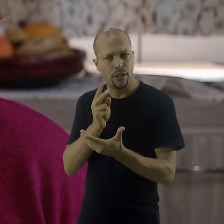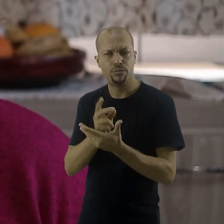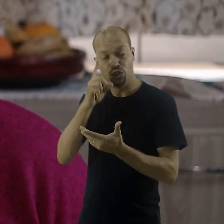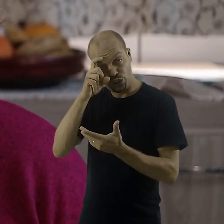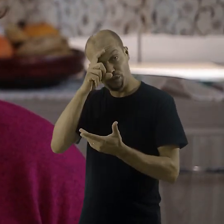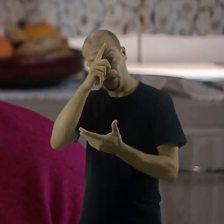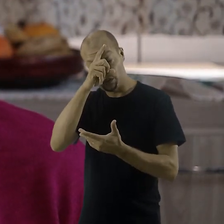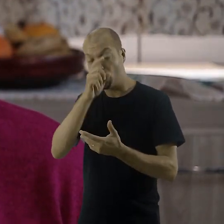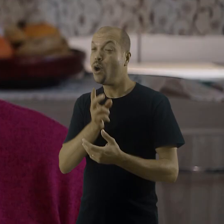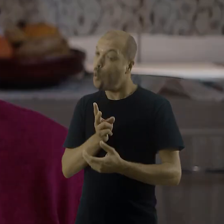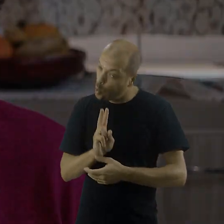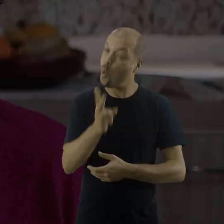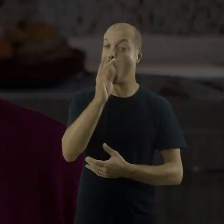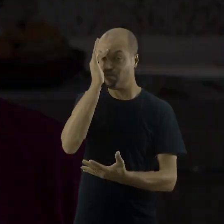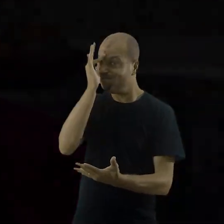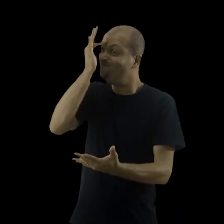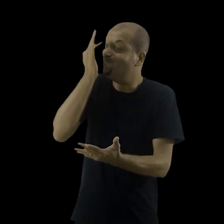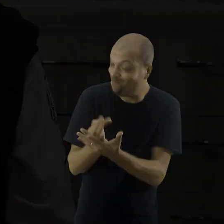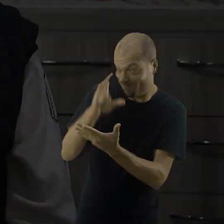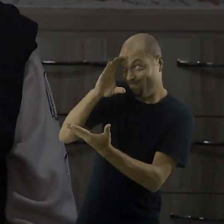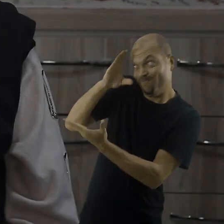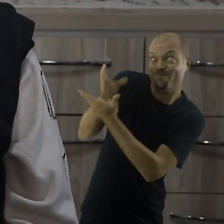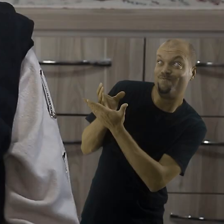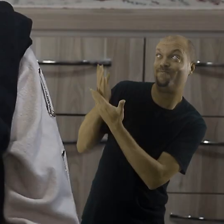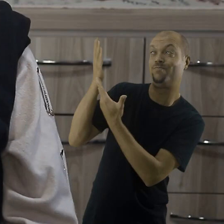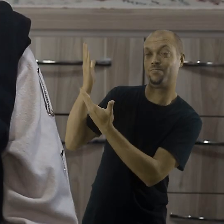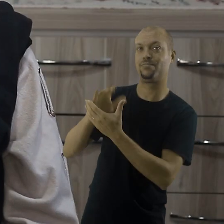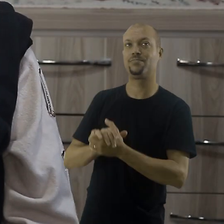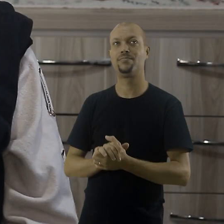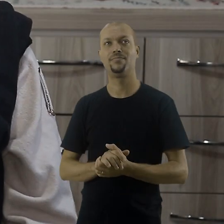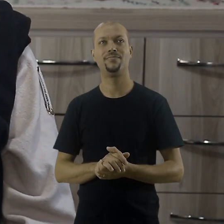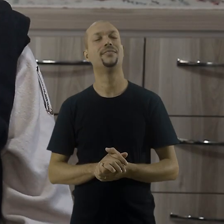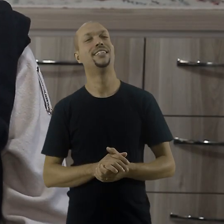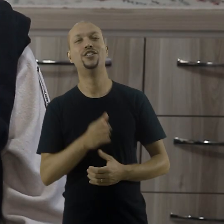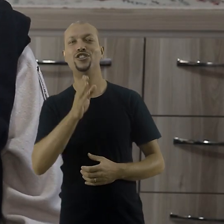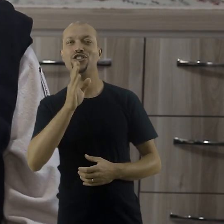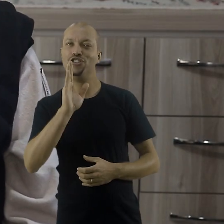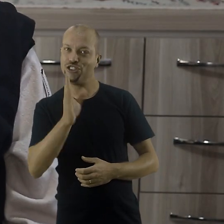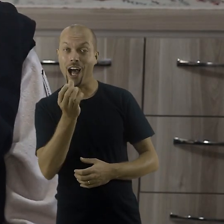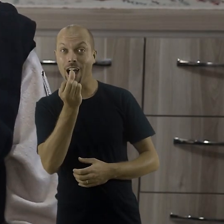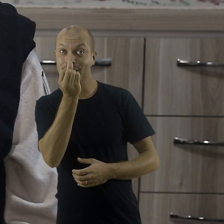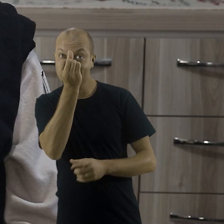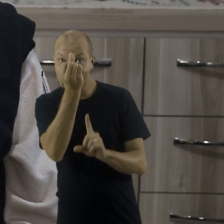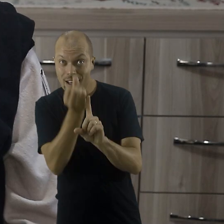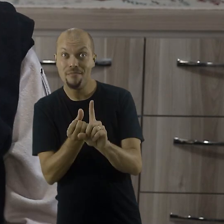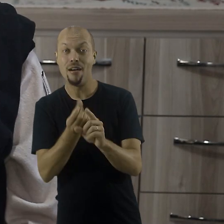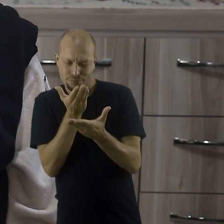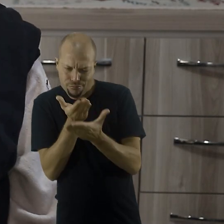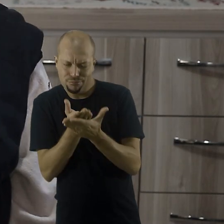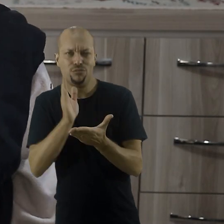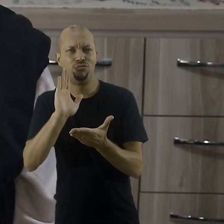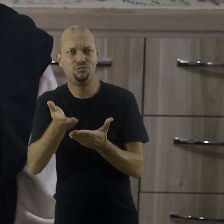também sem perder a fé e a confiança nele. Já são 6 meses de estudos. 6 meses que nos